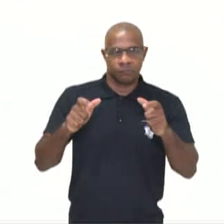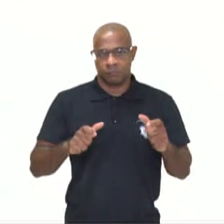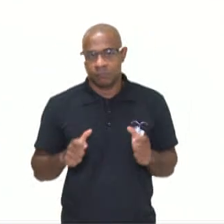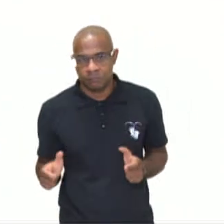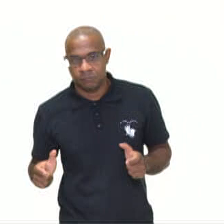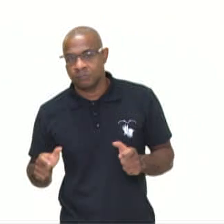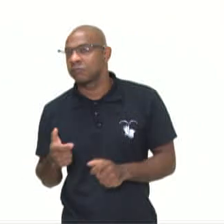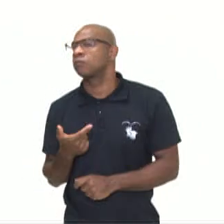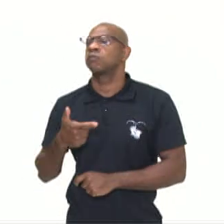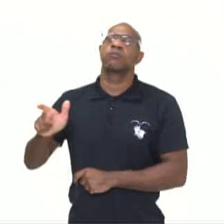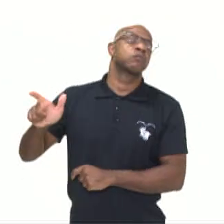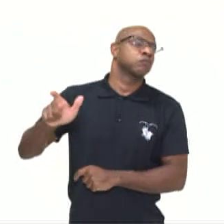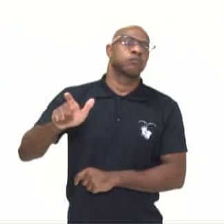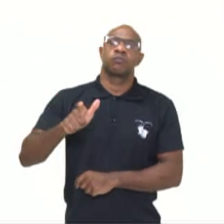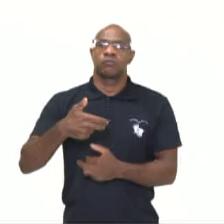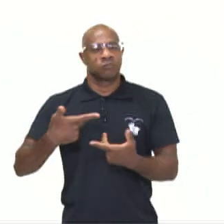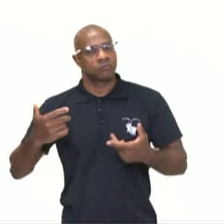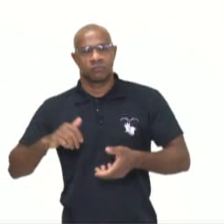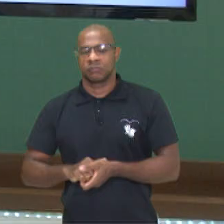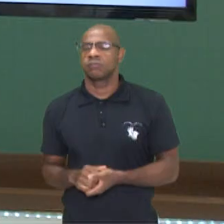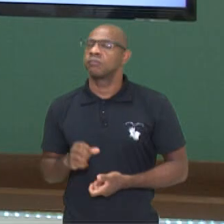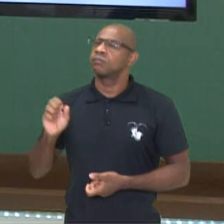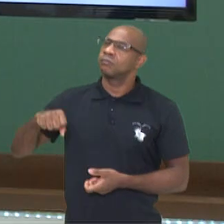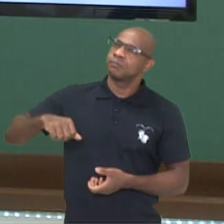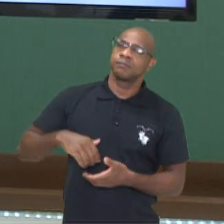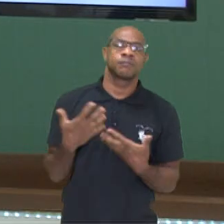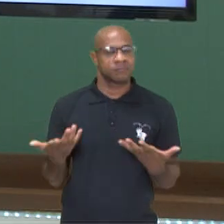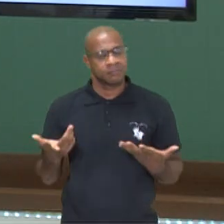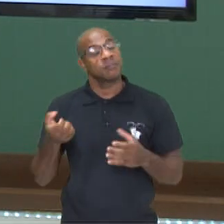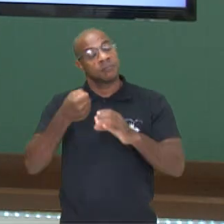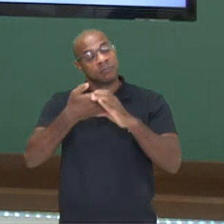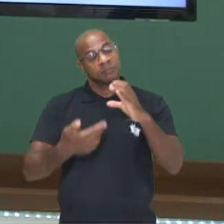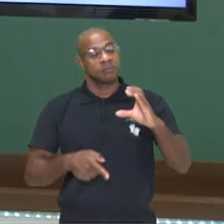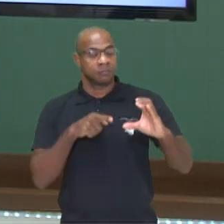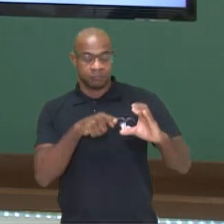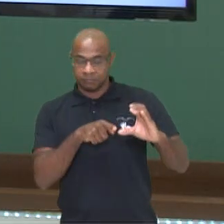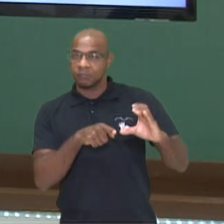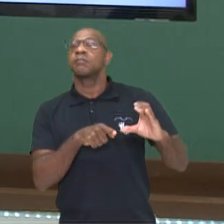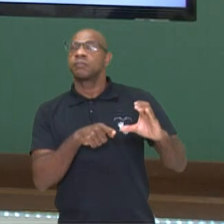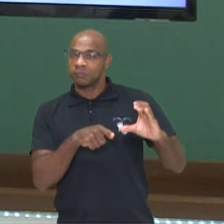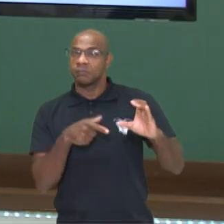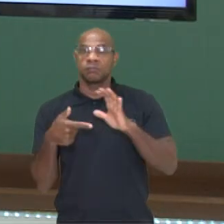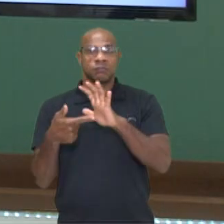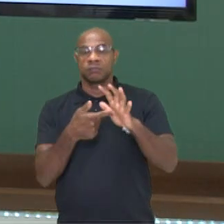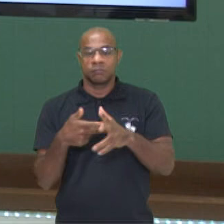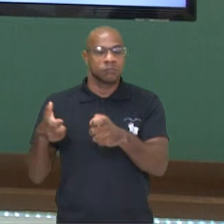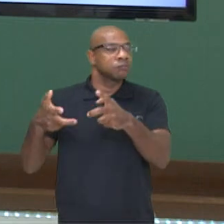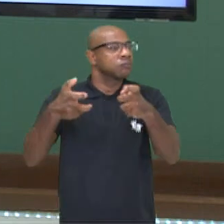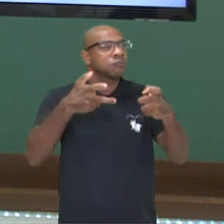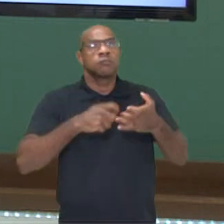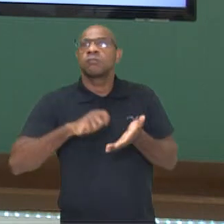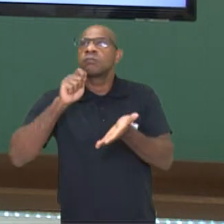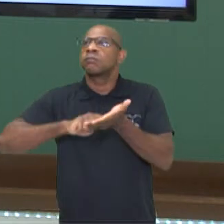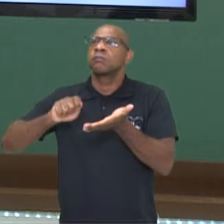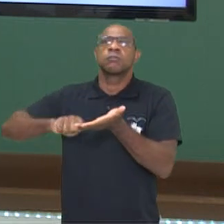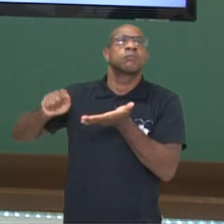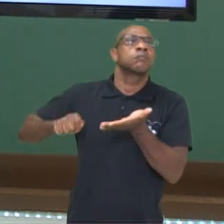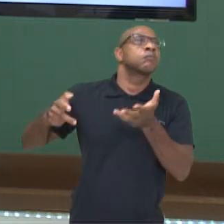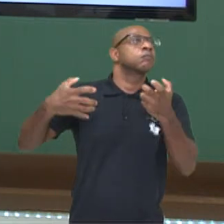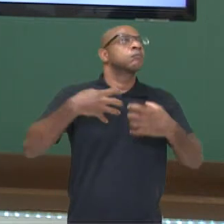e outros, etc. Isso mesmo, através das características nós conhecemos e descrevemos tudo que há no